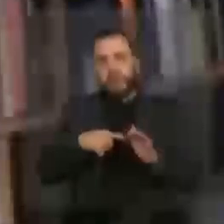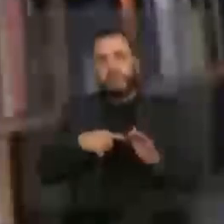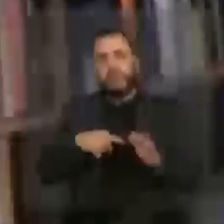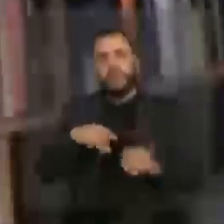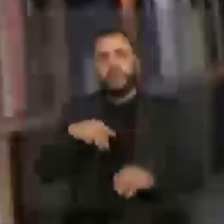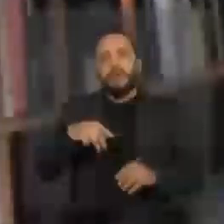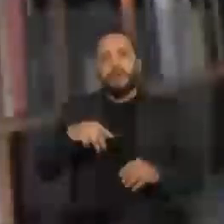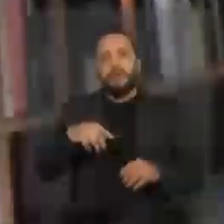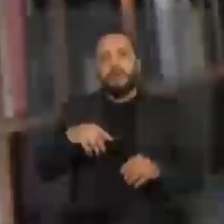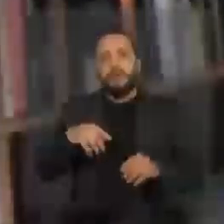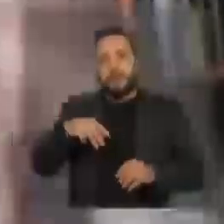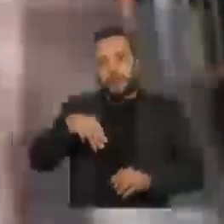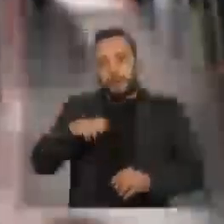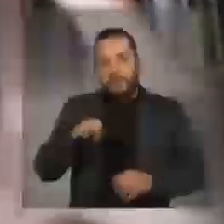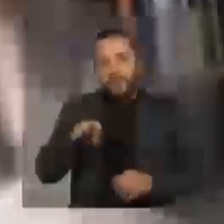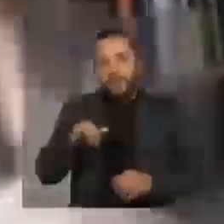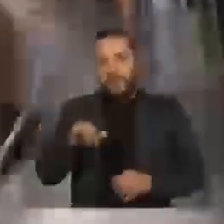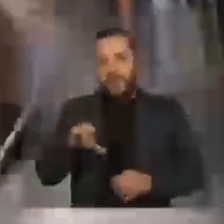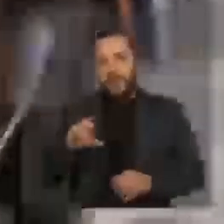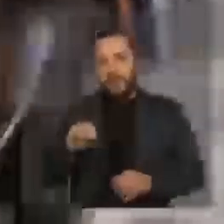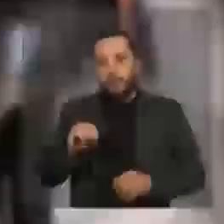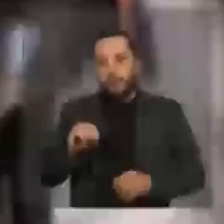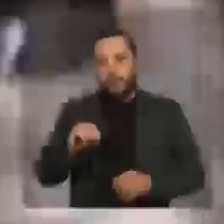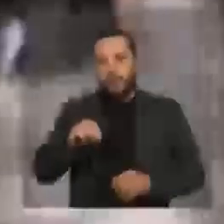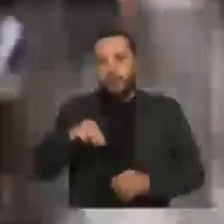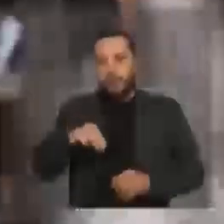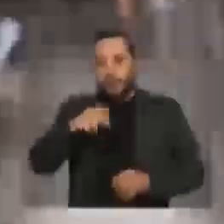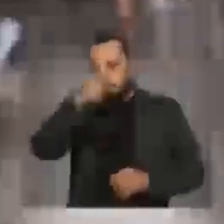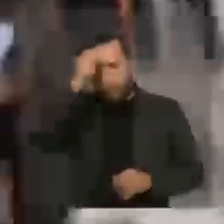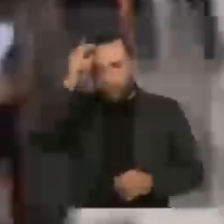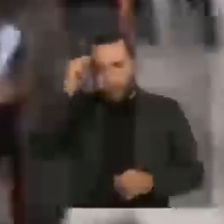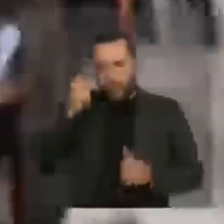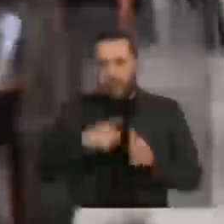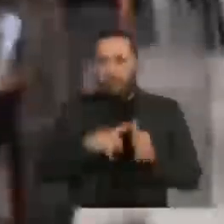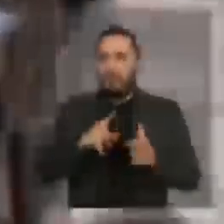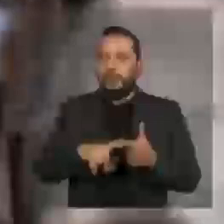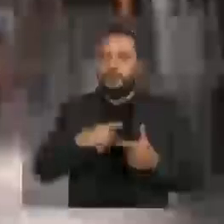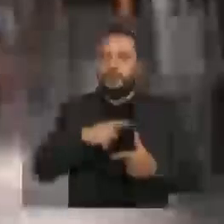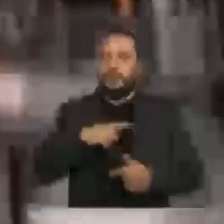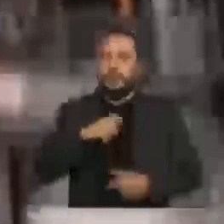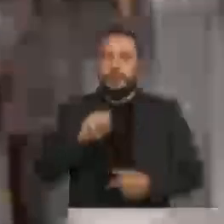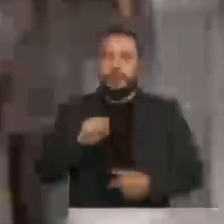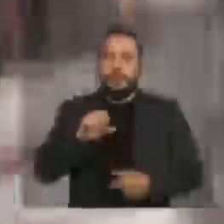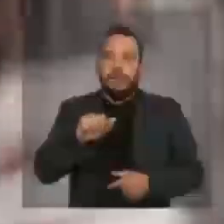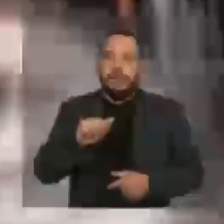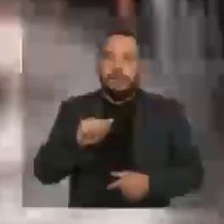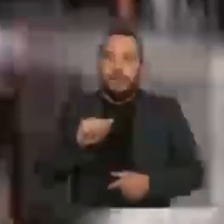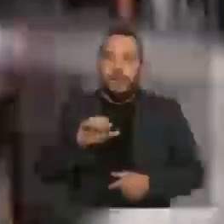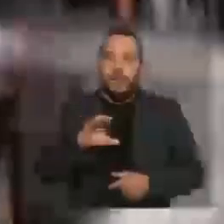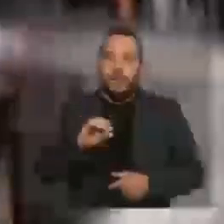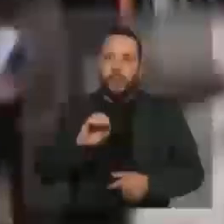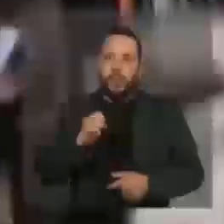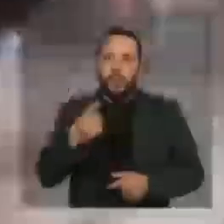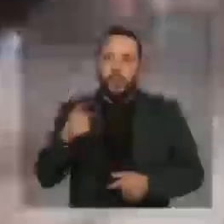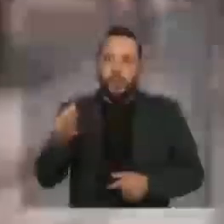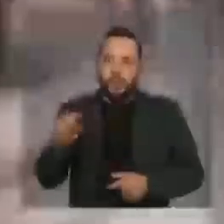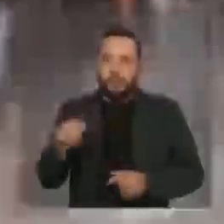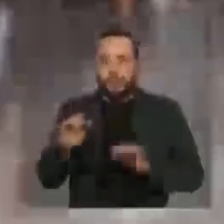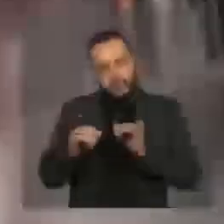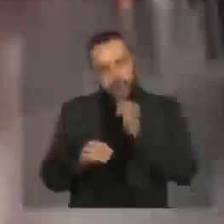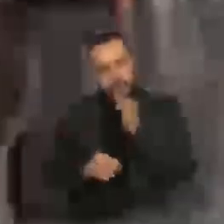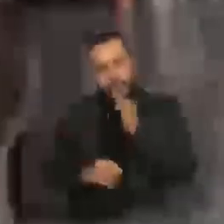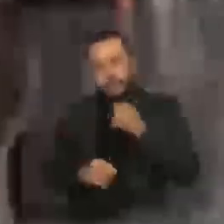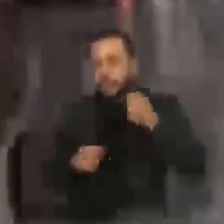mencionou, porque até para mim, quando eu falava em TPU, termo de permissão, e quem tem